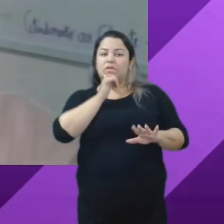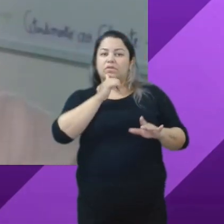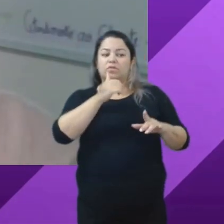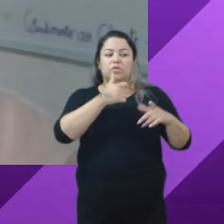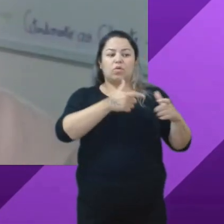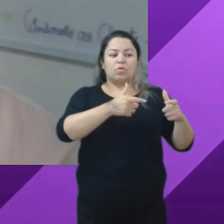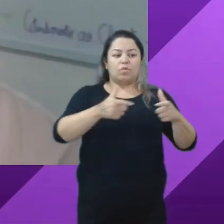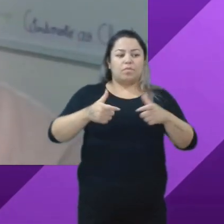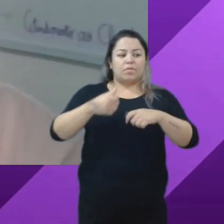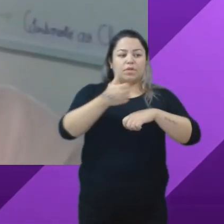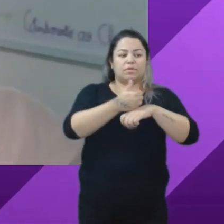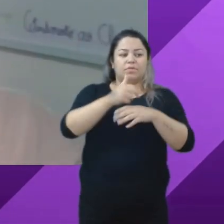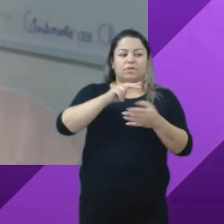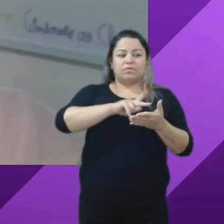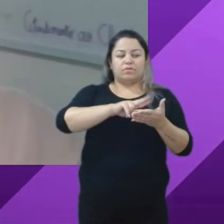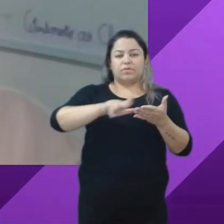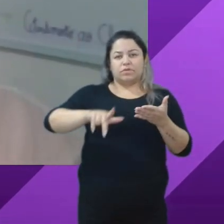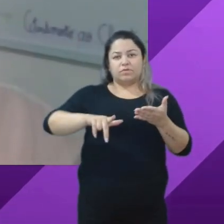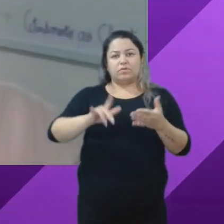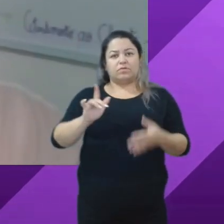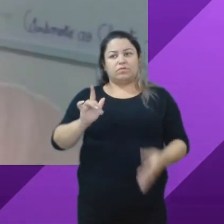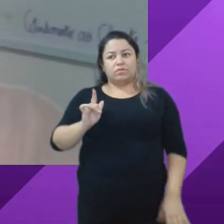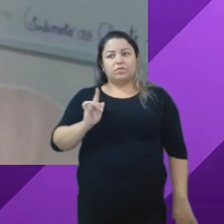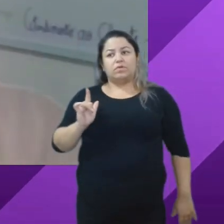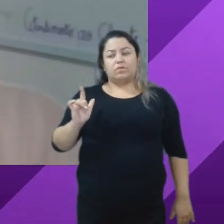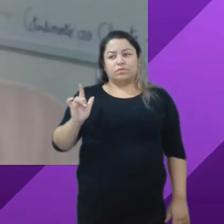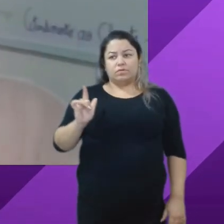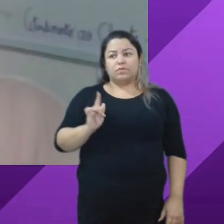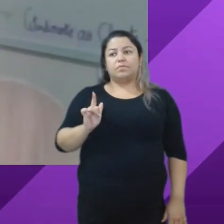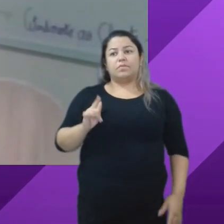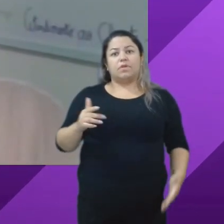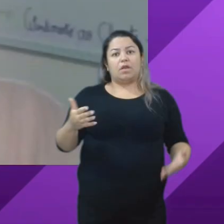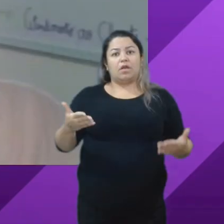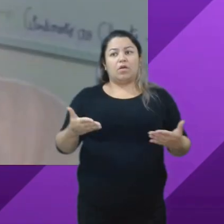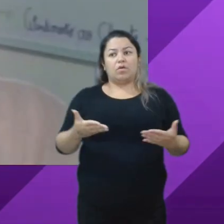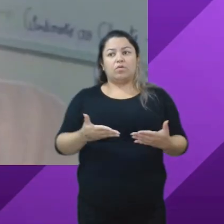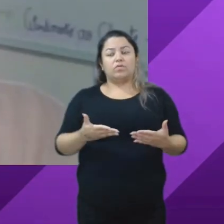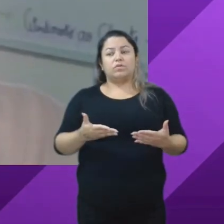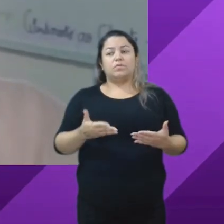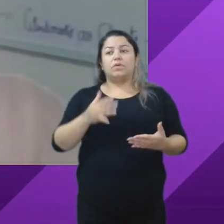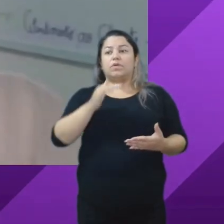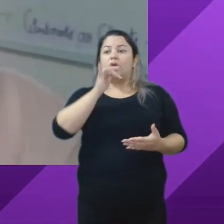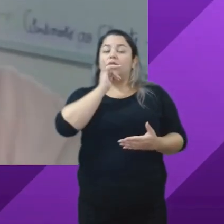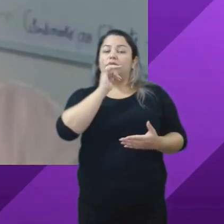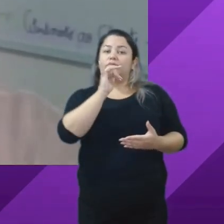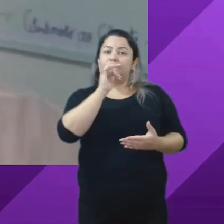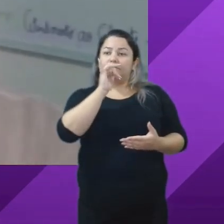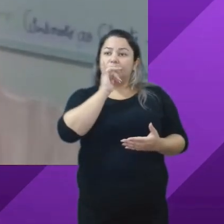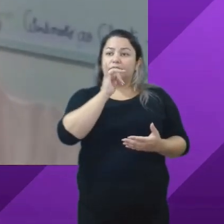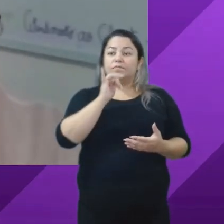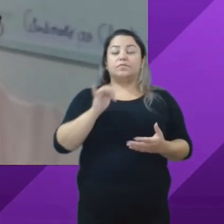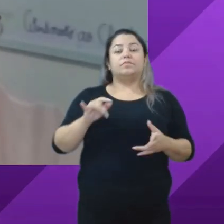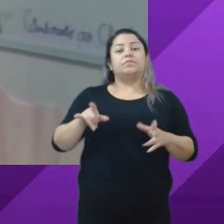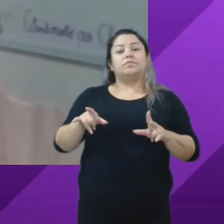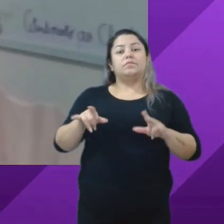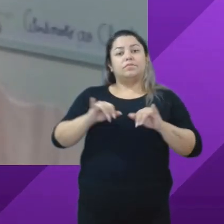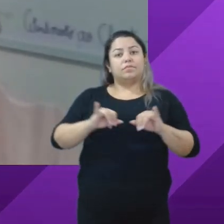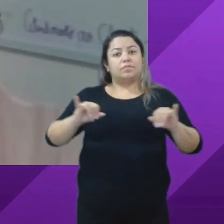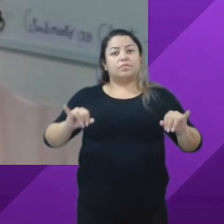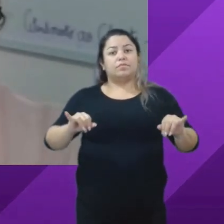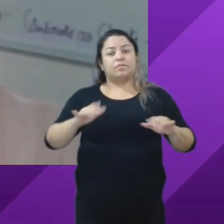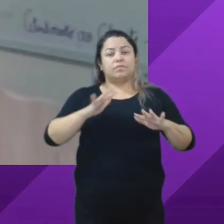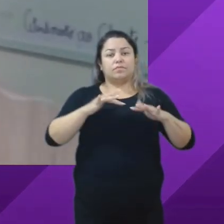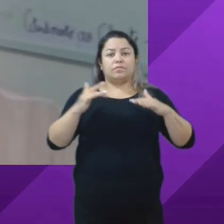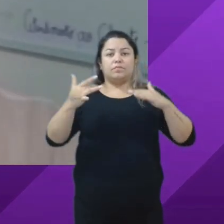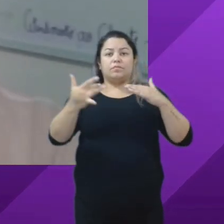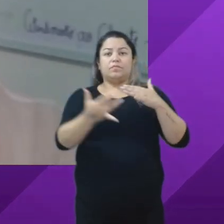em diversas ocasiões, em diversas situações, como, por exemplo, a gente tem campanhas nas redes